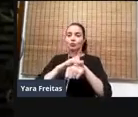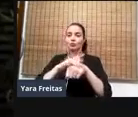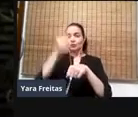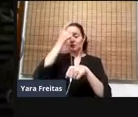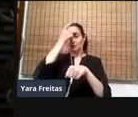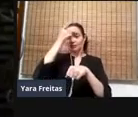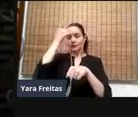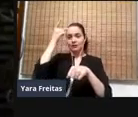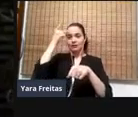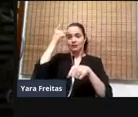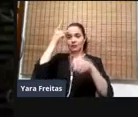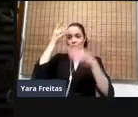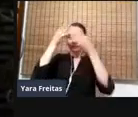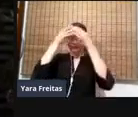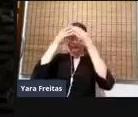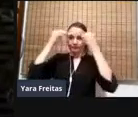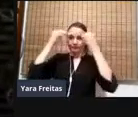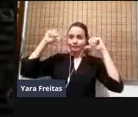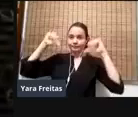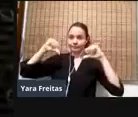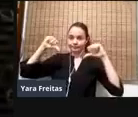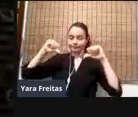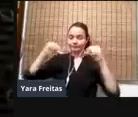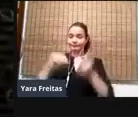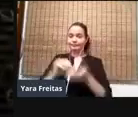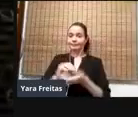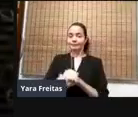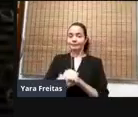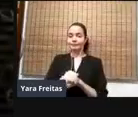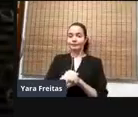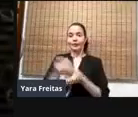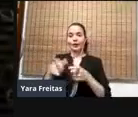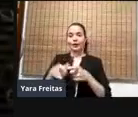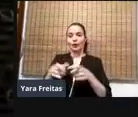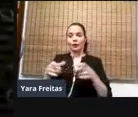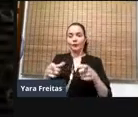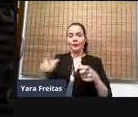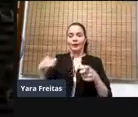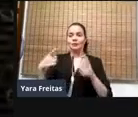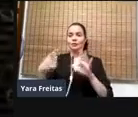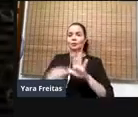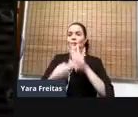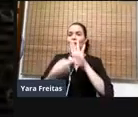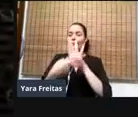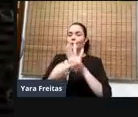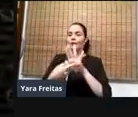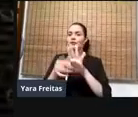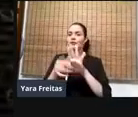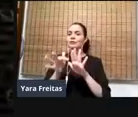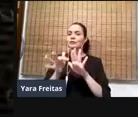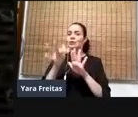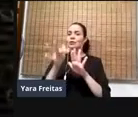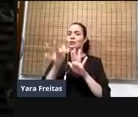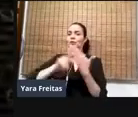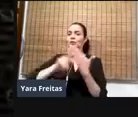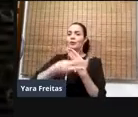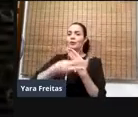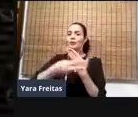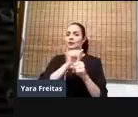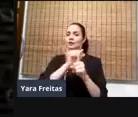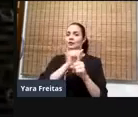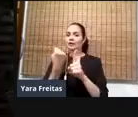de doentes com Alzheimer. Esse aumento, ele vai ter um reflexo na sociedade de um modo geral.